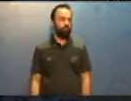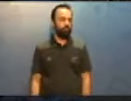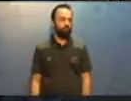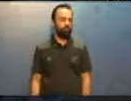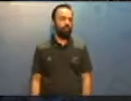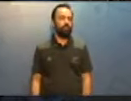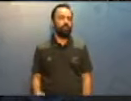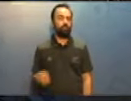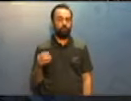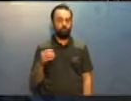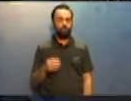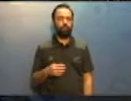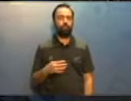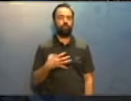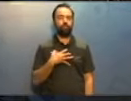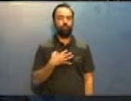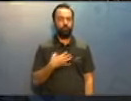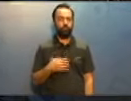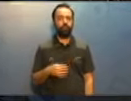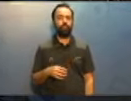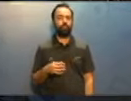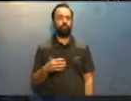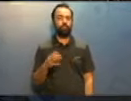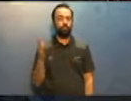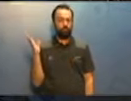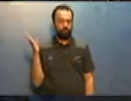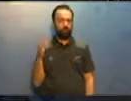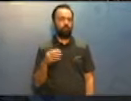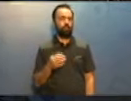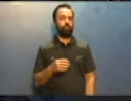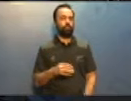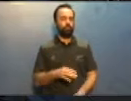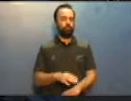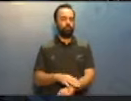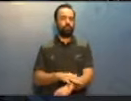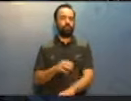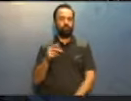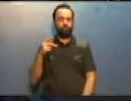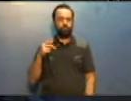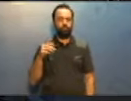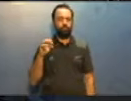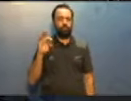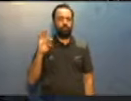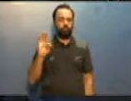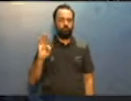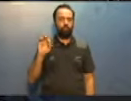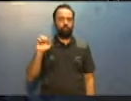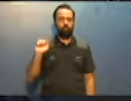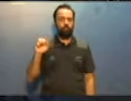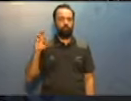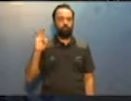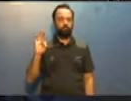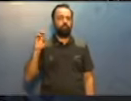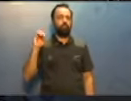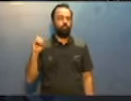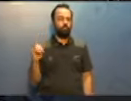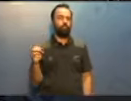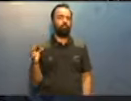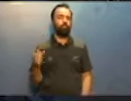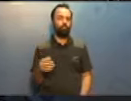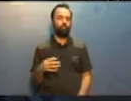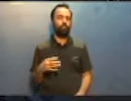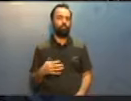O nosso terceiro sentido, então, é o tato, que diferentemente dos outros dois sentidos, da visão e da audição, ele é sentido no corpo